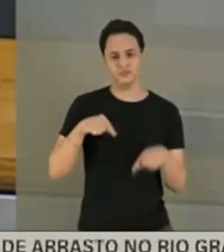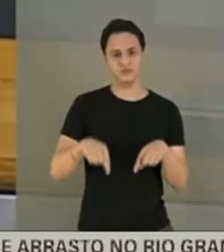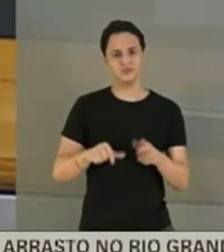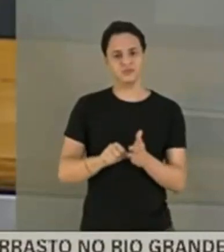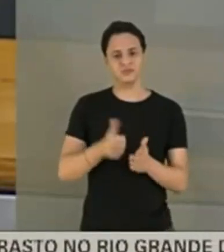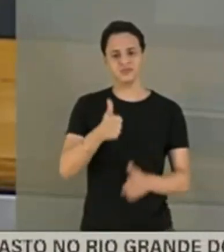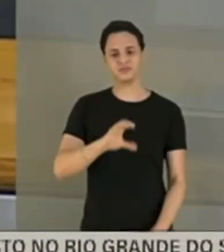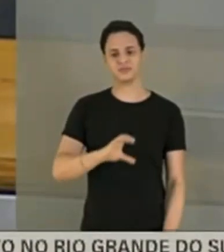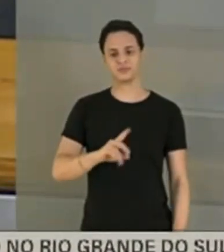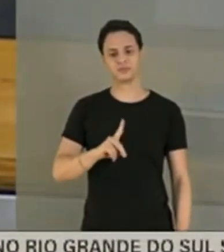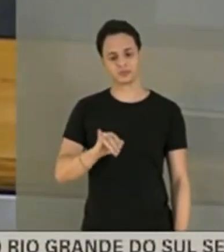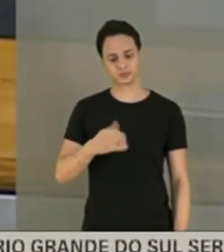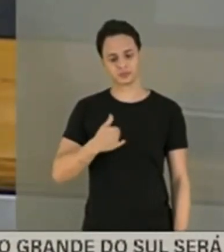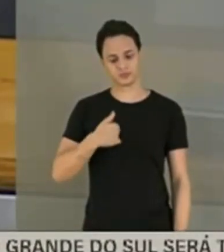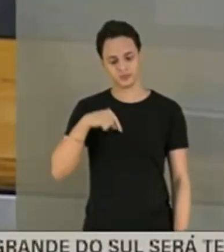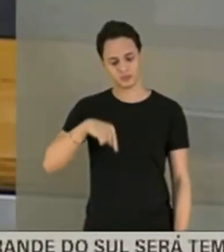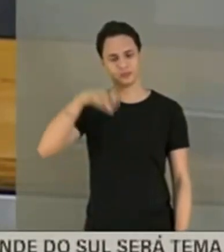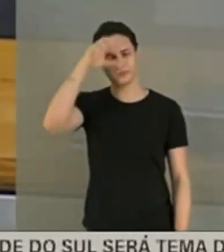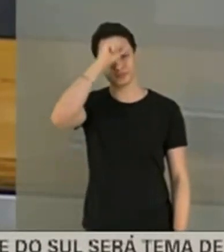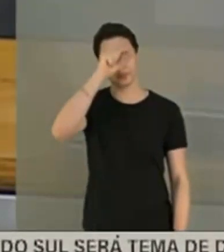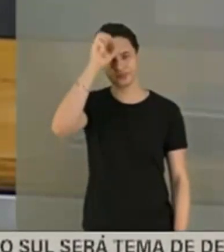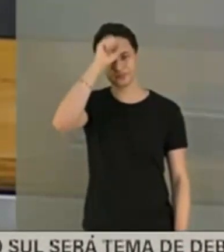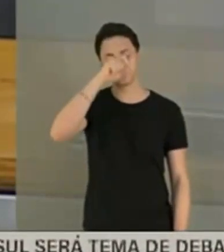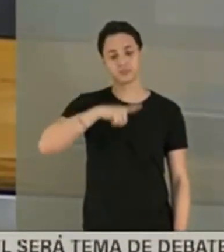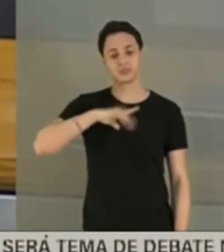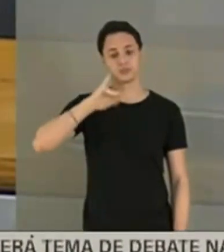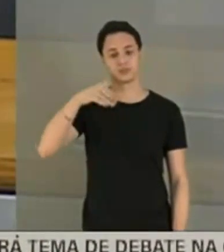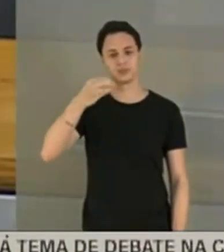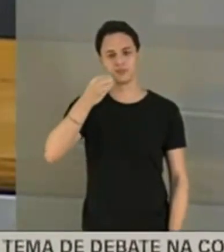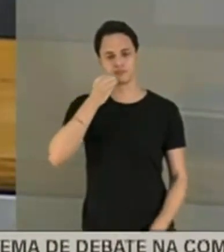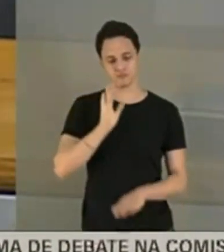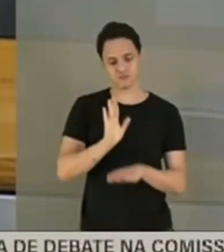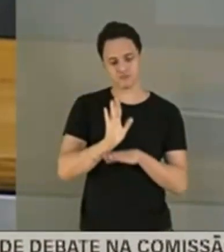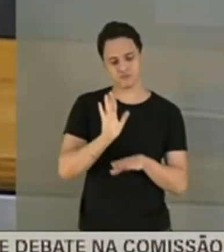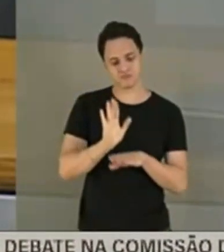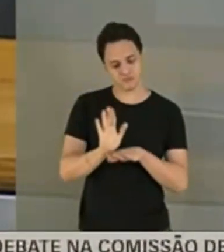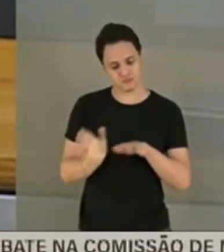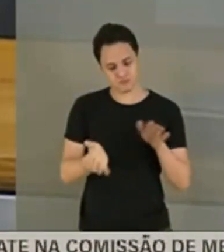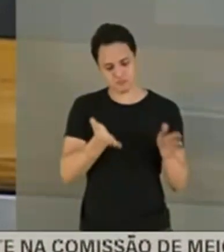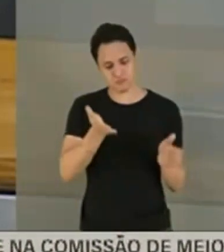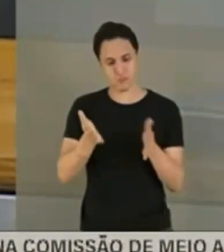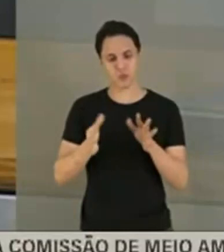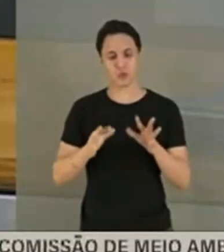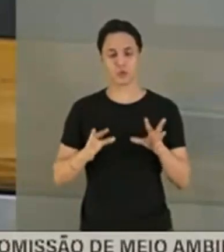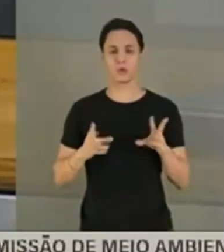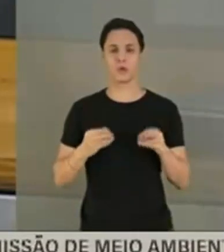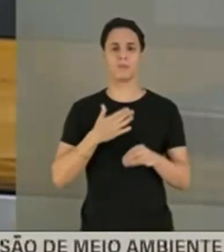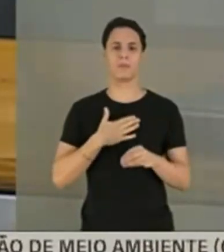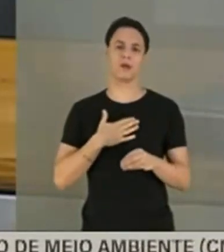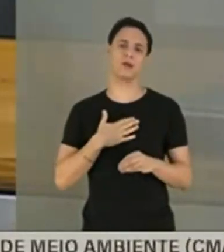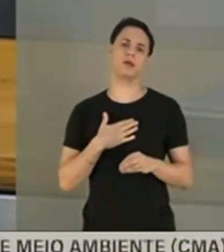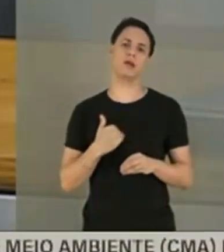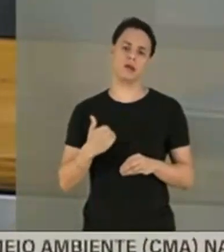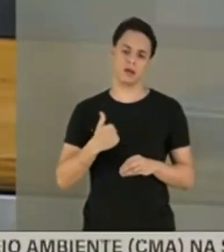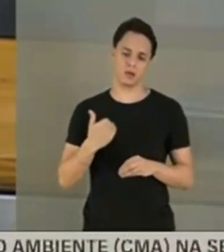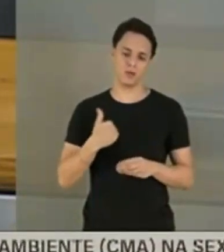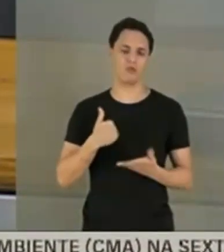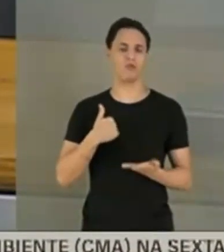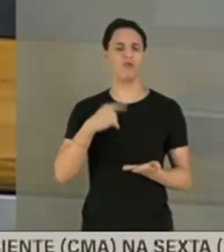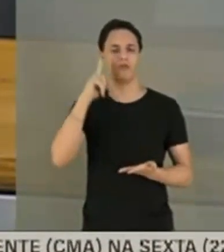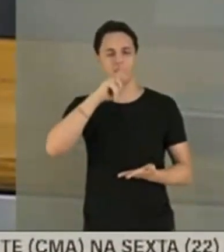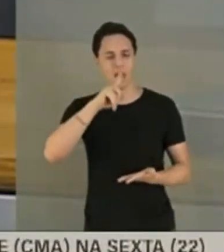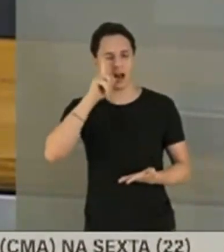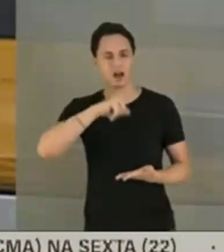CPI, e tendo a oportunidade de colaborar com todas as minhas limitações e imperfeições, que